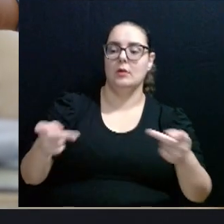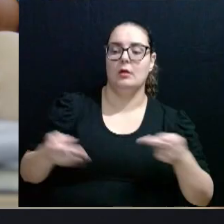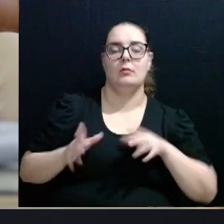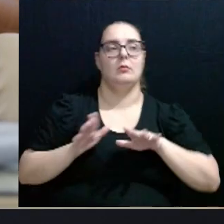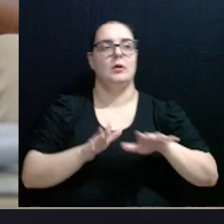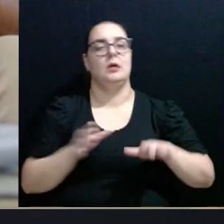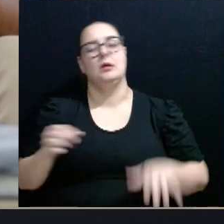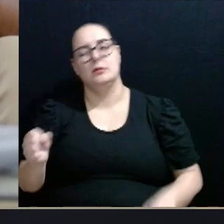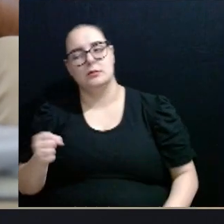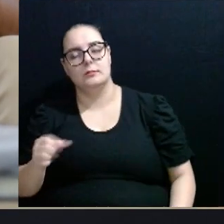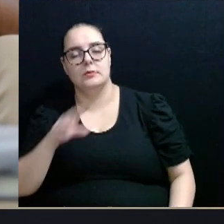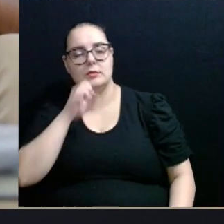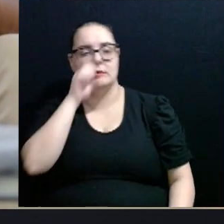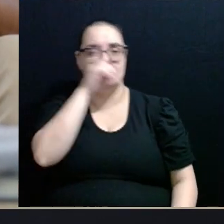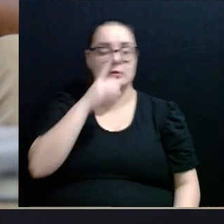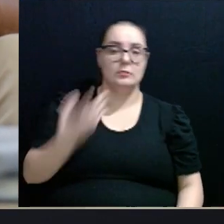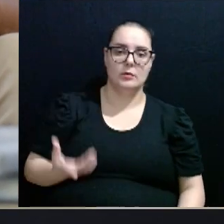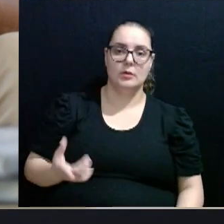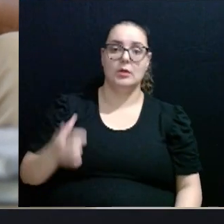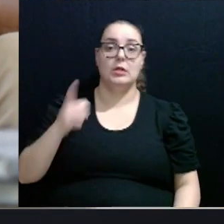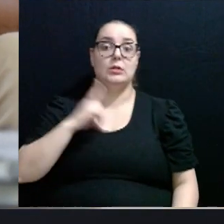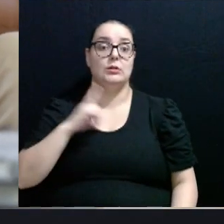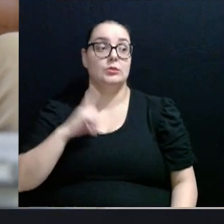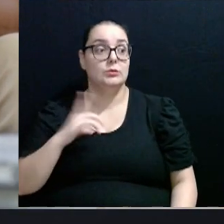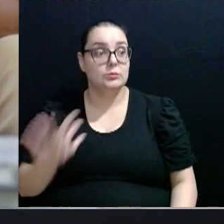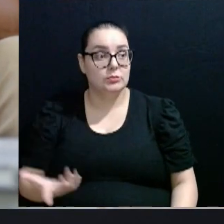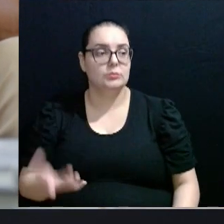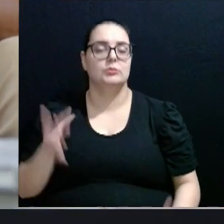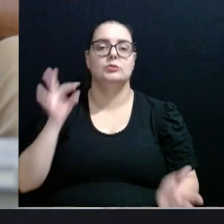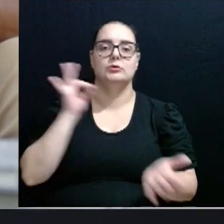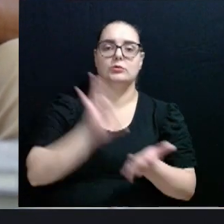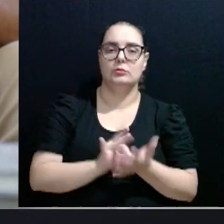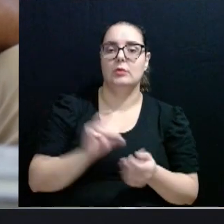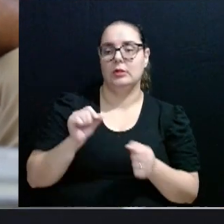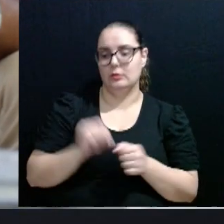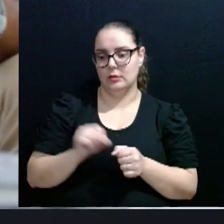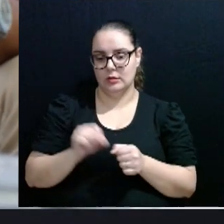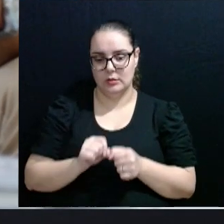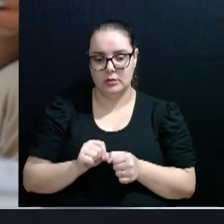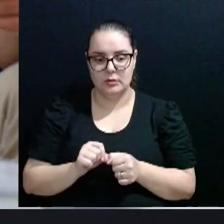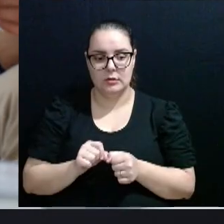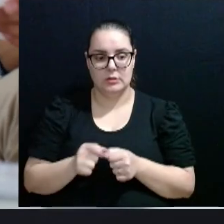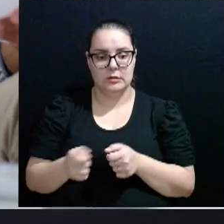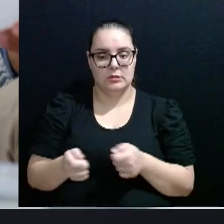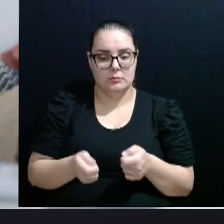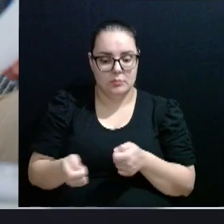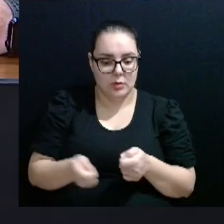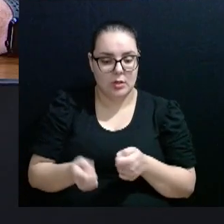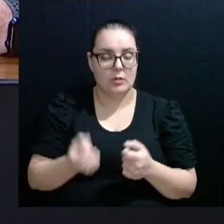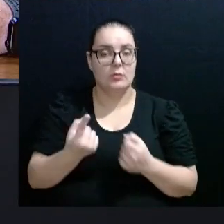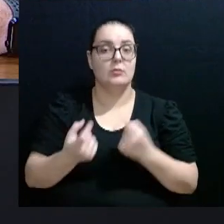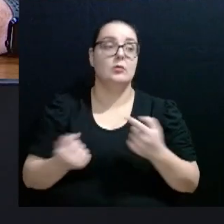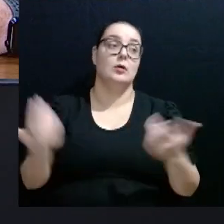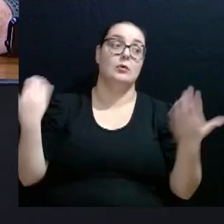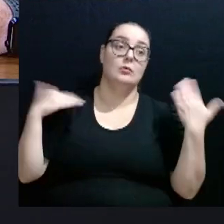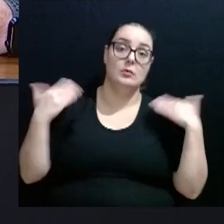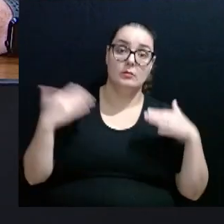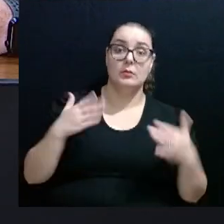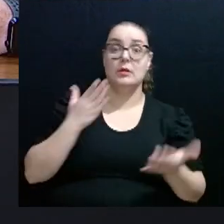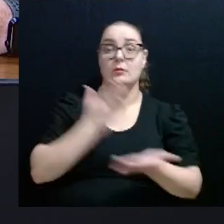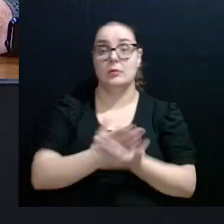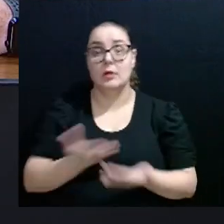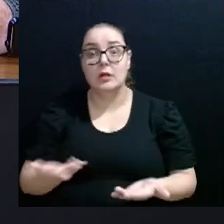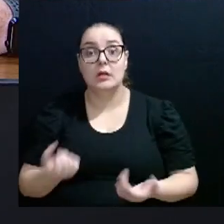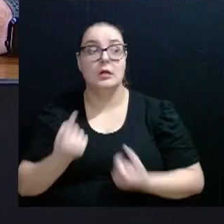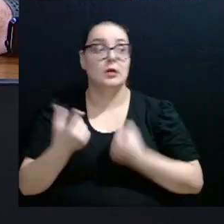final de semana. Eu tenho que, de fato, me restringir alguns passeios, alguns lazeres,